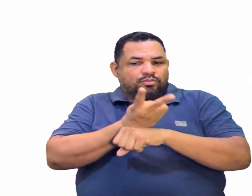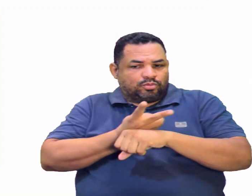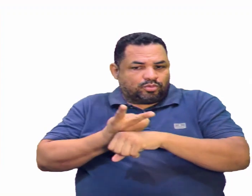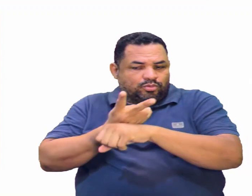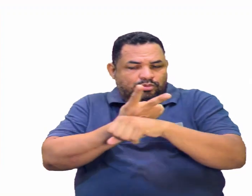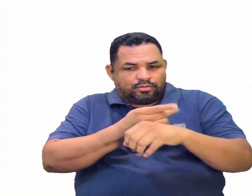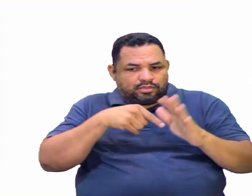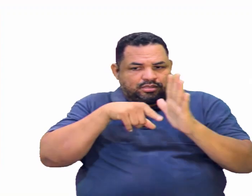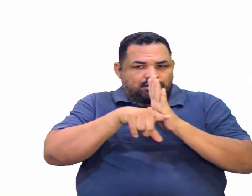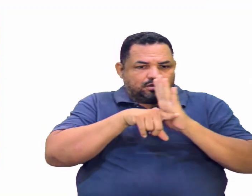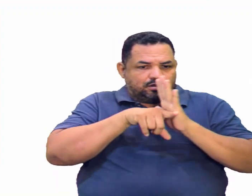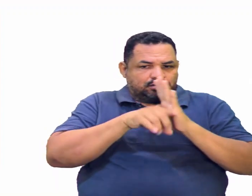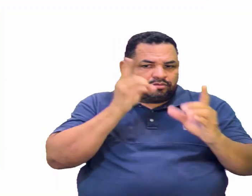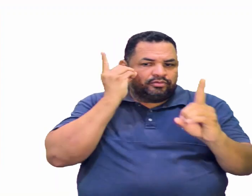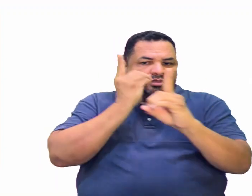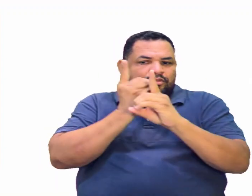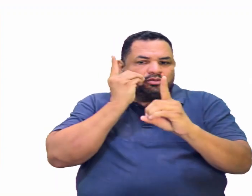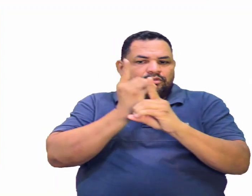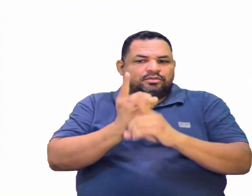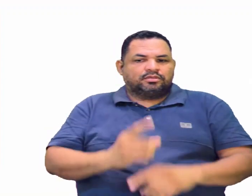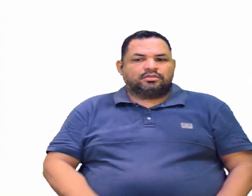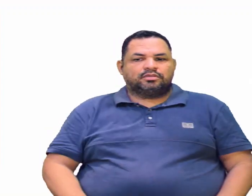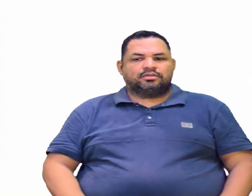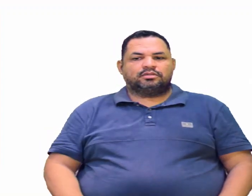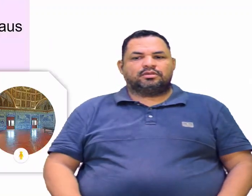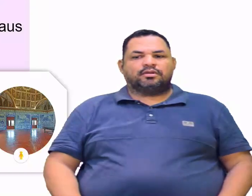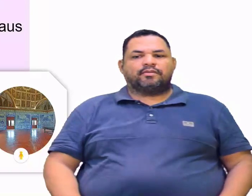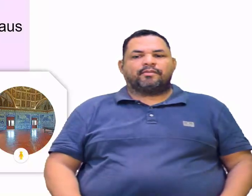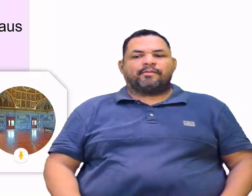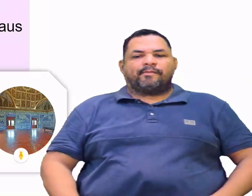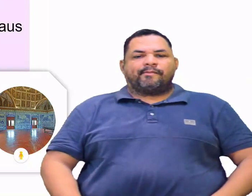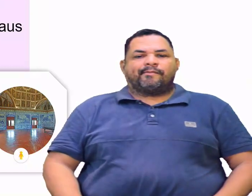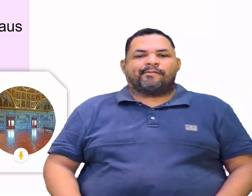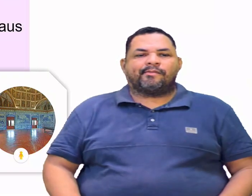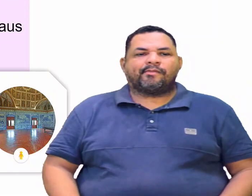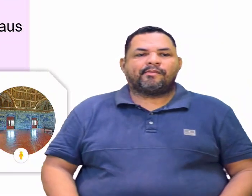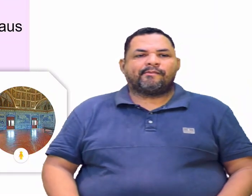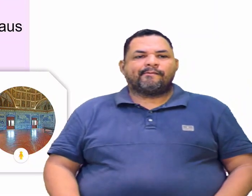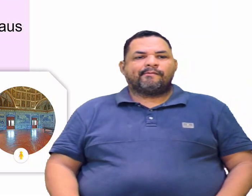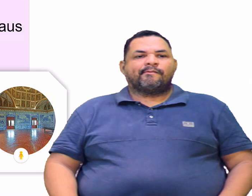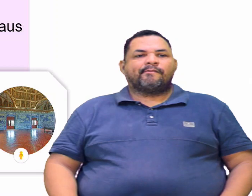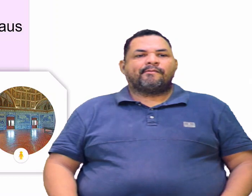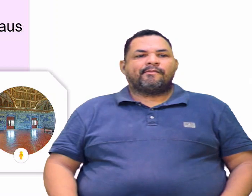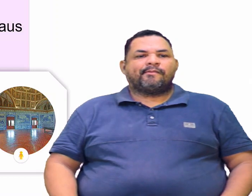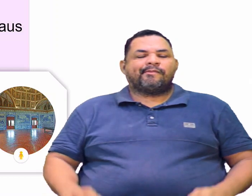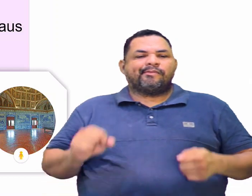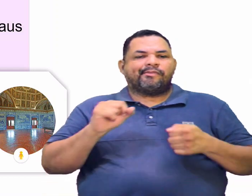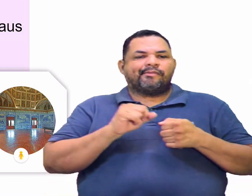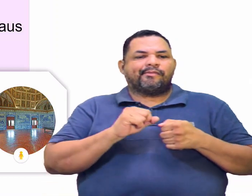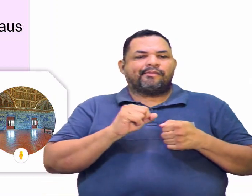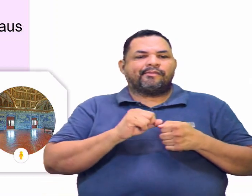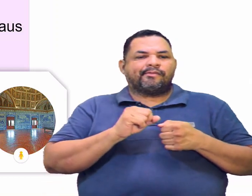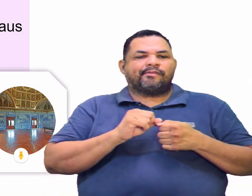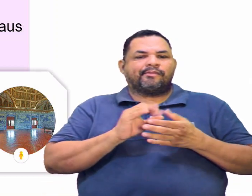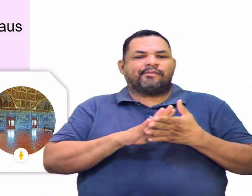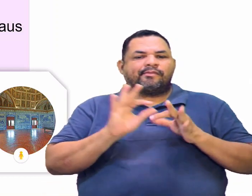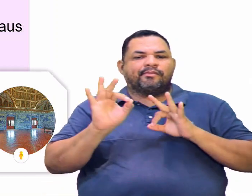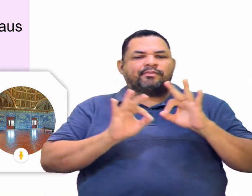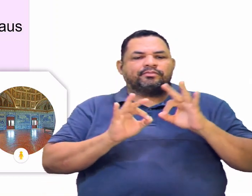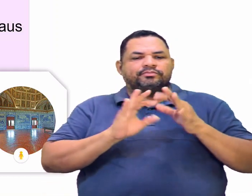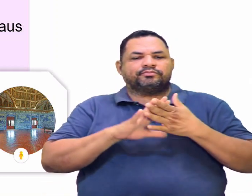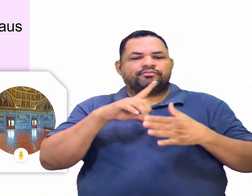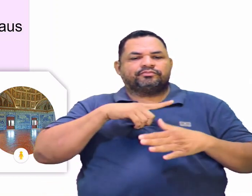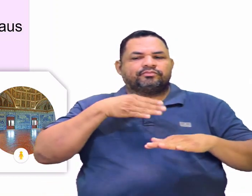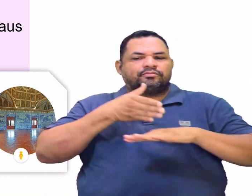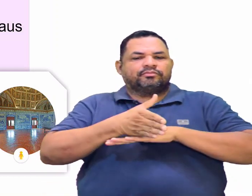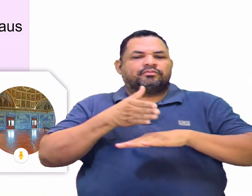você vai achar. Você vai começar, vai fazer um cadastro e vai ter